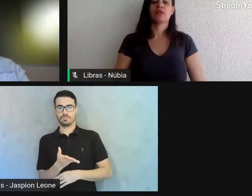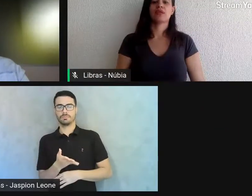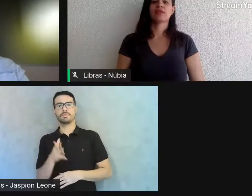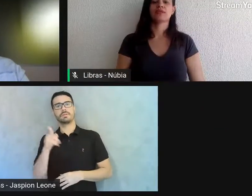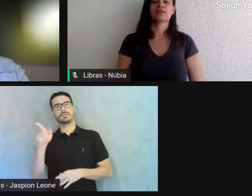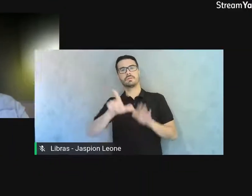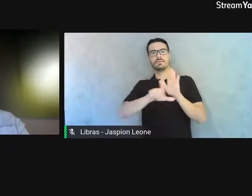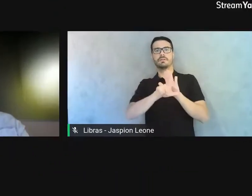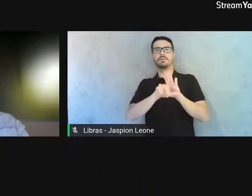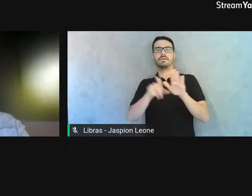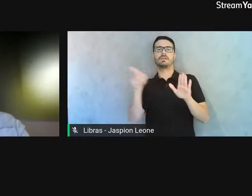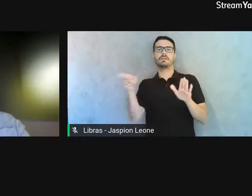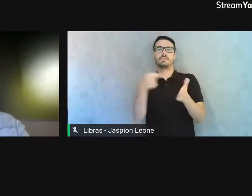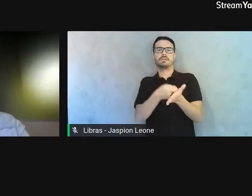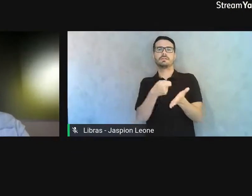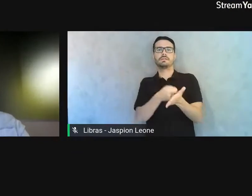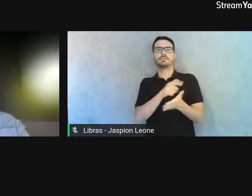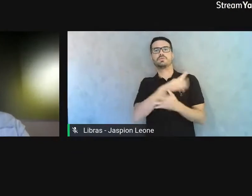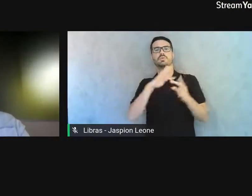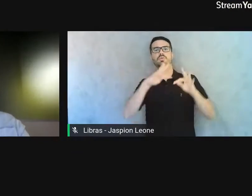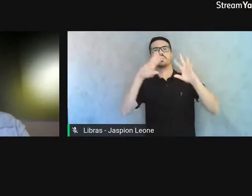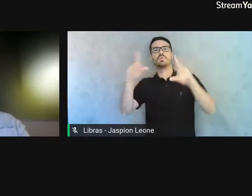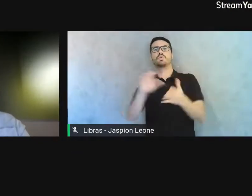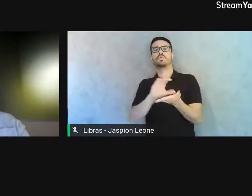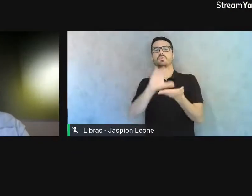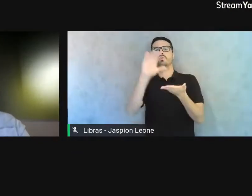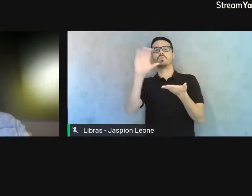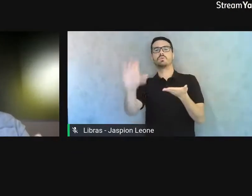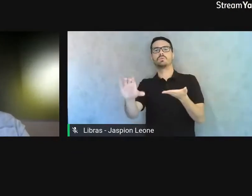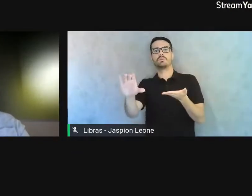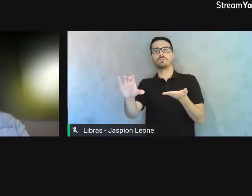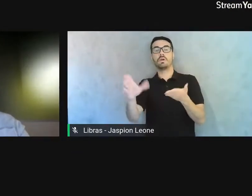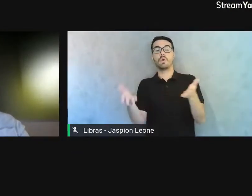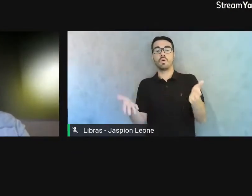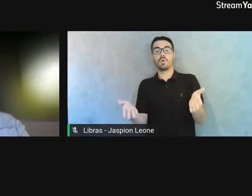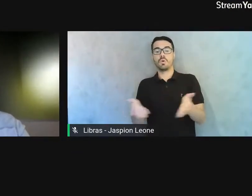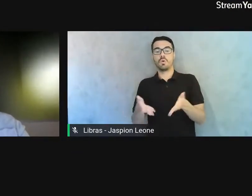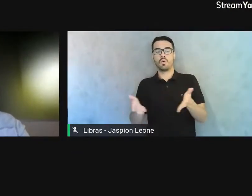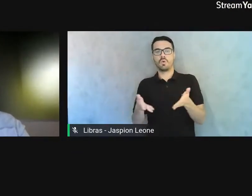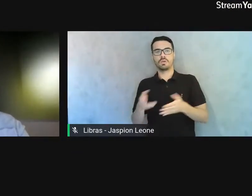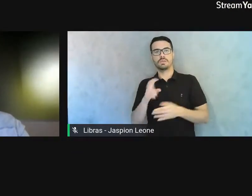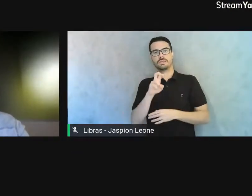lei exige que todos os orçamentos, hoje, dos